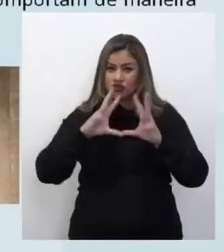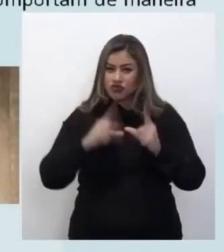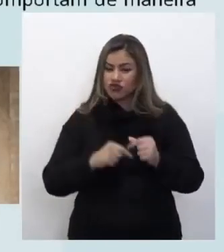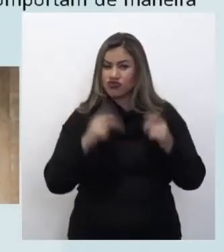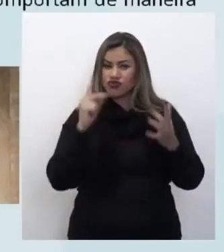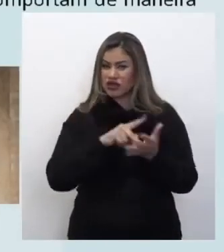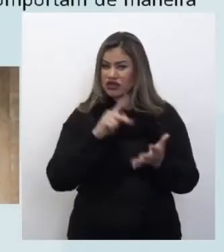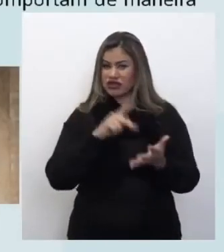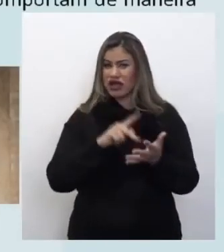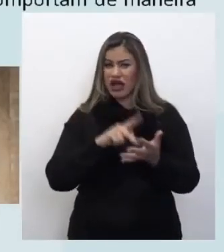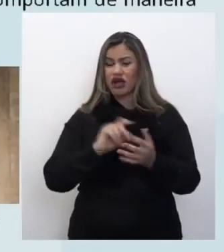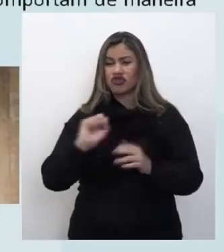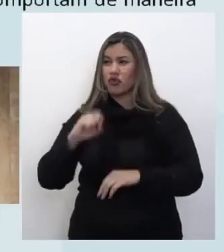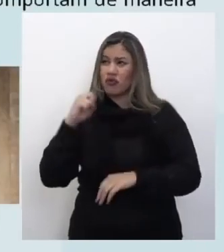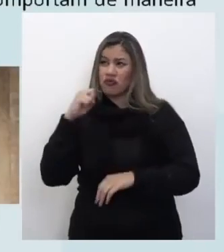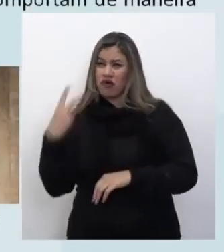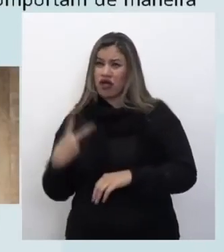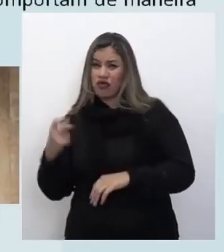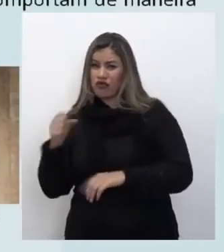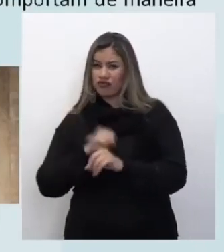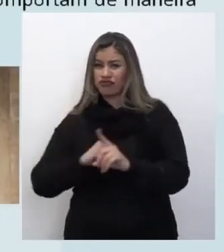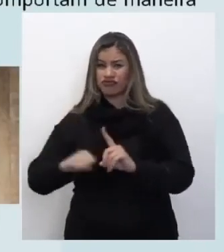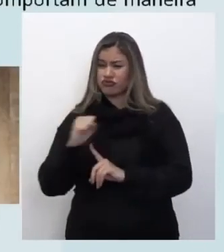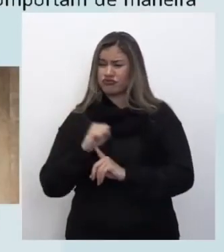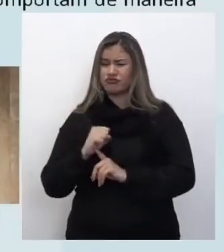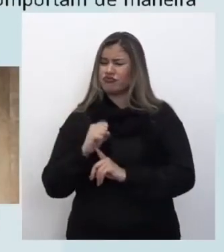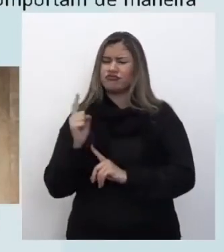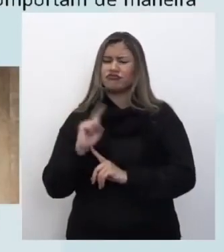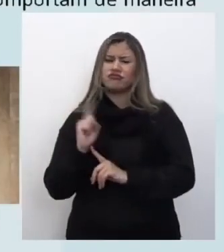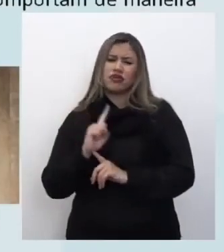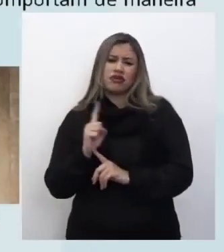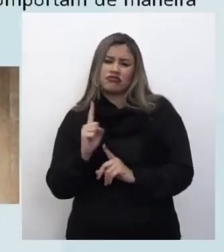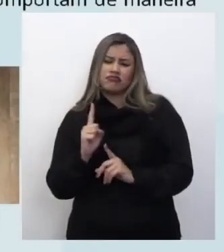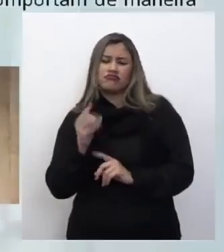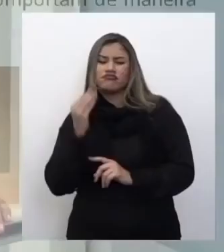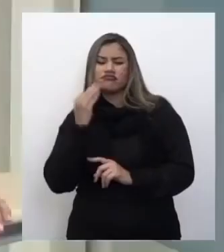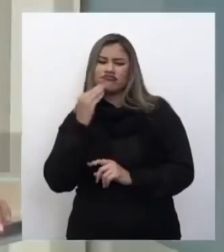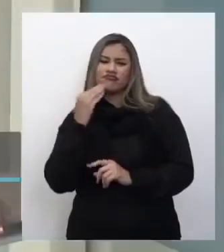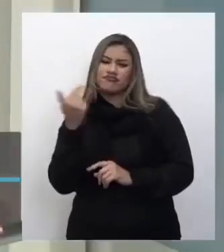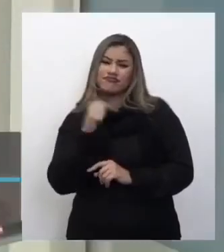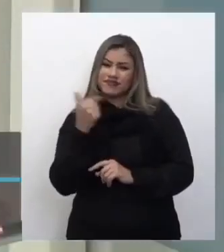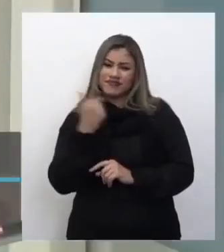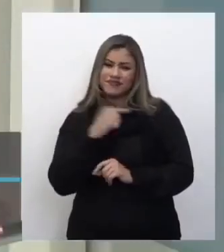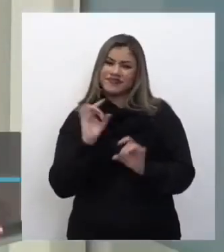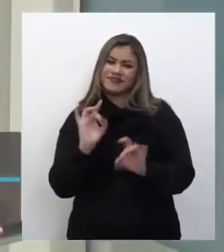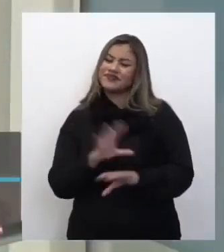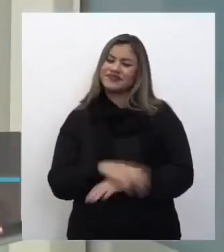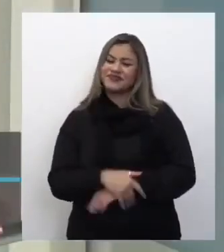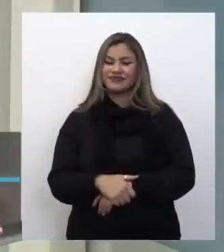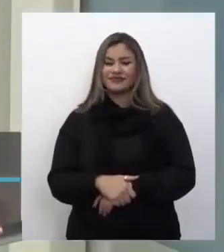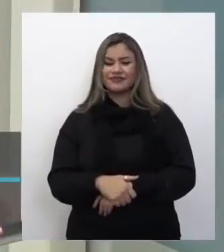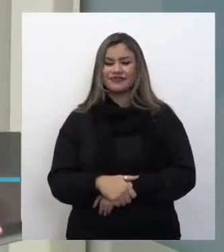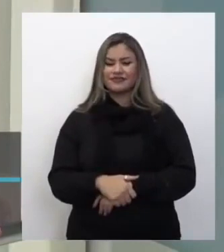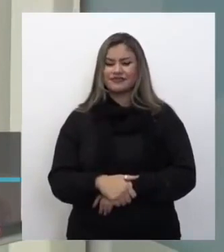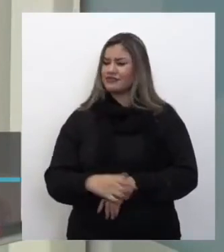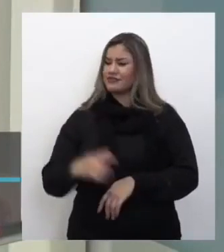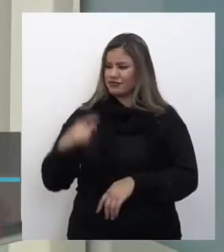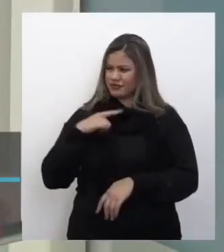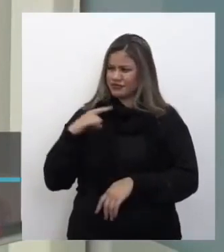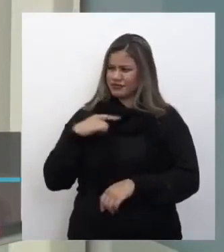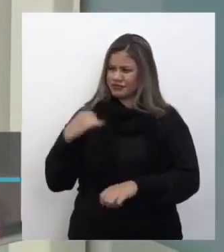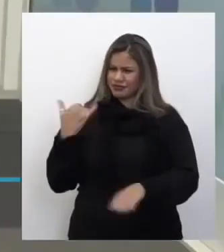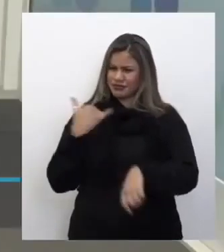de mostrar os valores da sociedade. Enfim, busca apenas o humor. E então, professora, tinha alguma coisa de traição